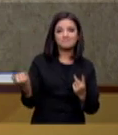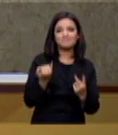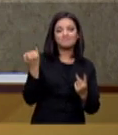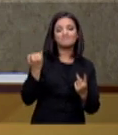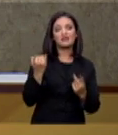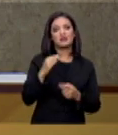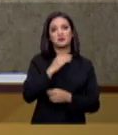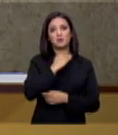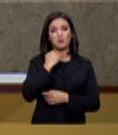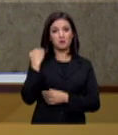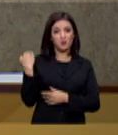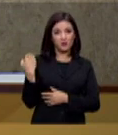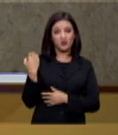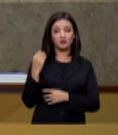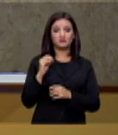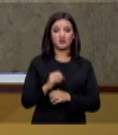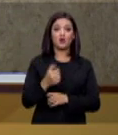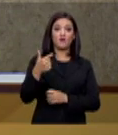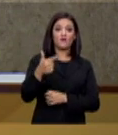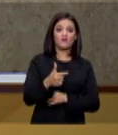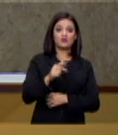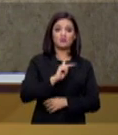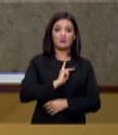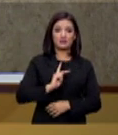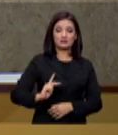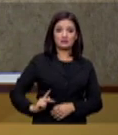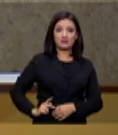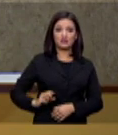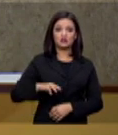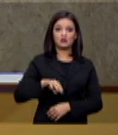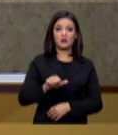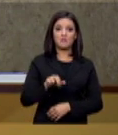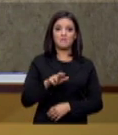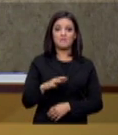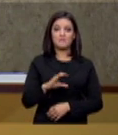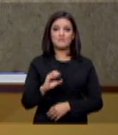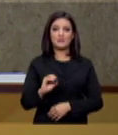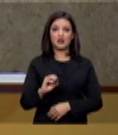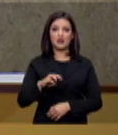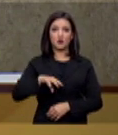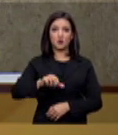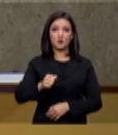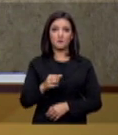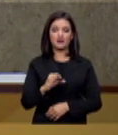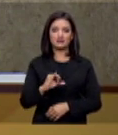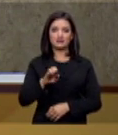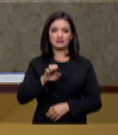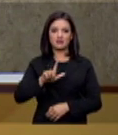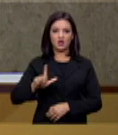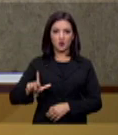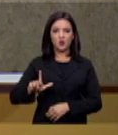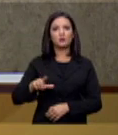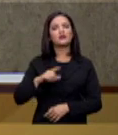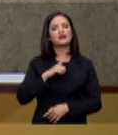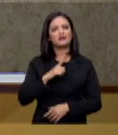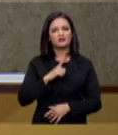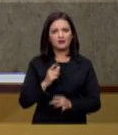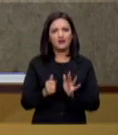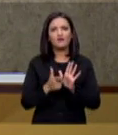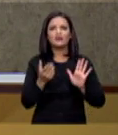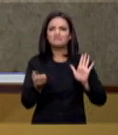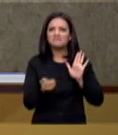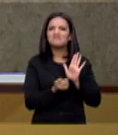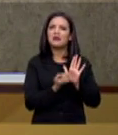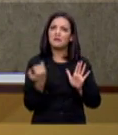saudoso vice-presidente Marco Maciel, que deixou muitas marcas na história do